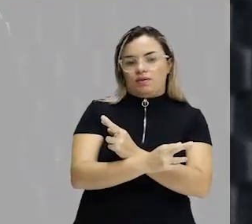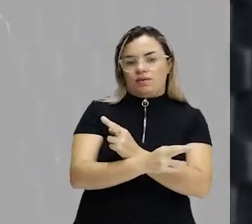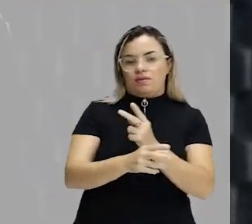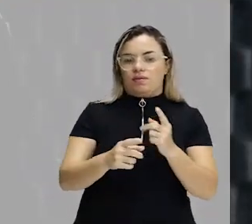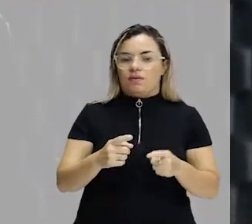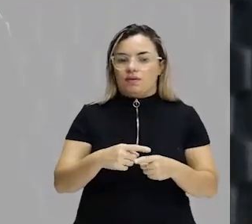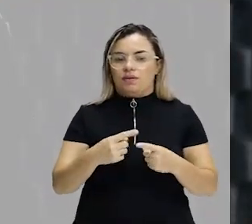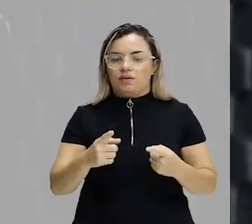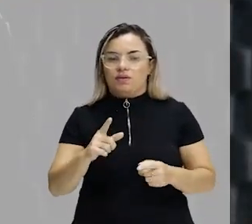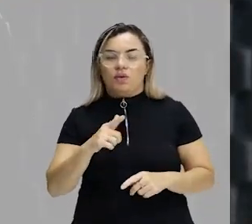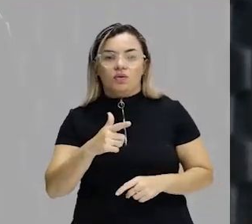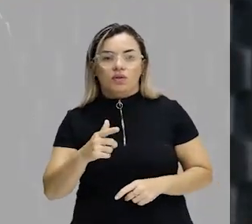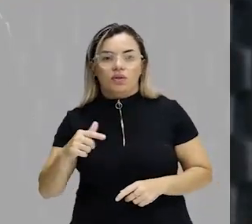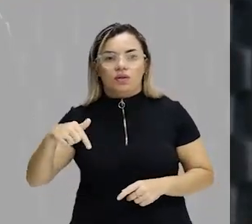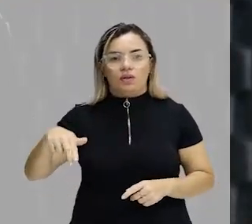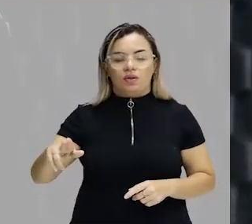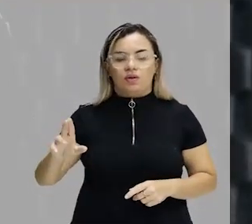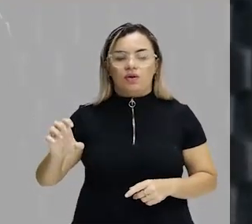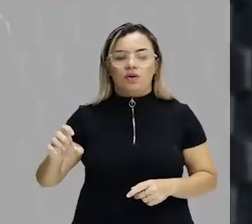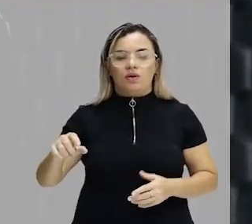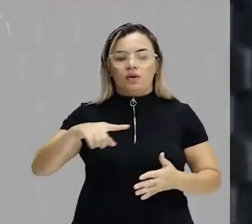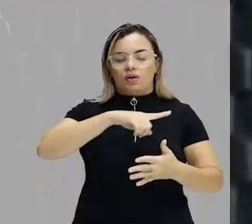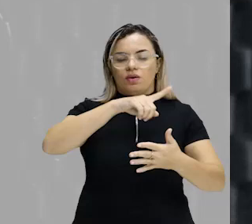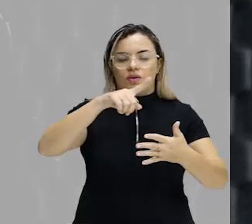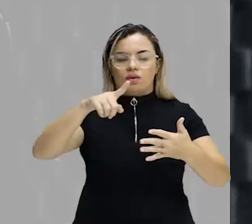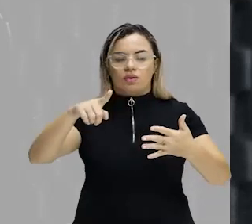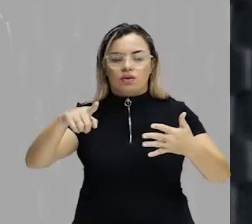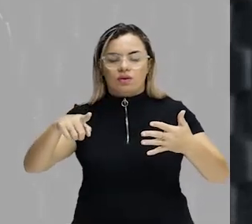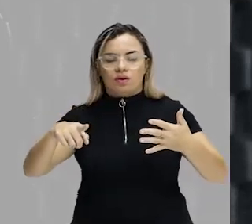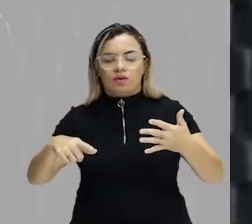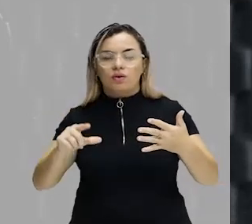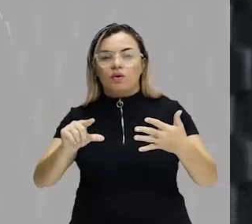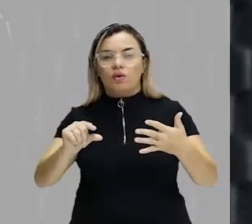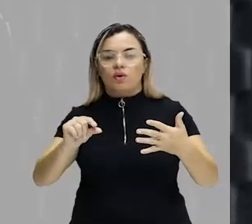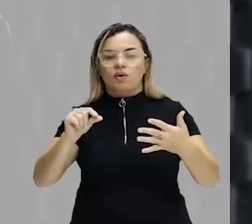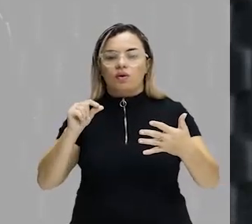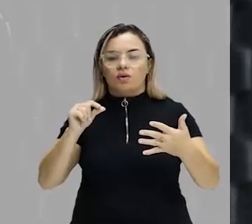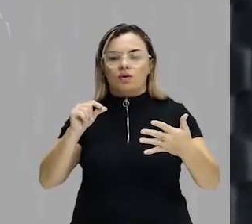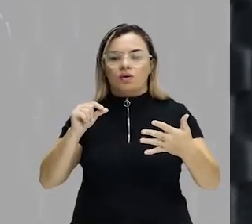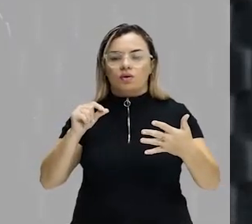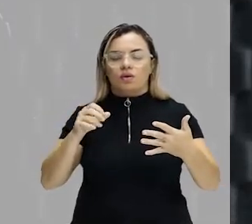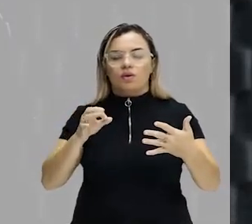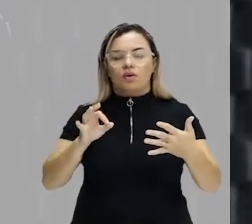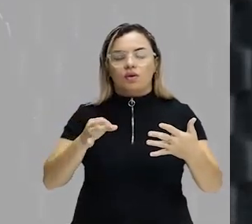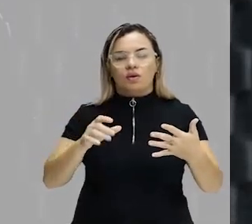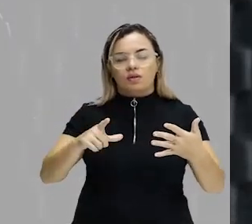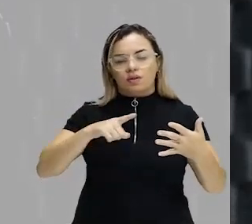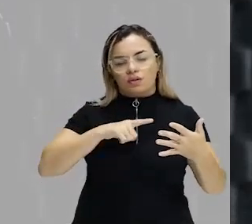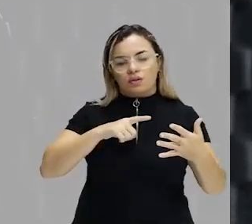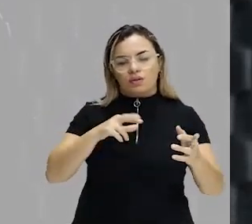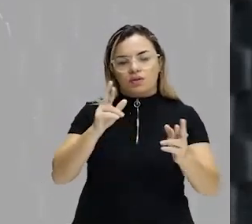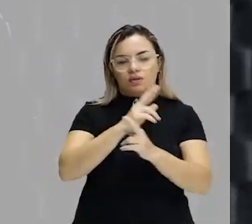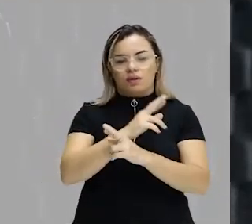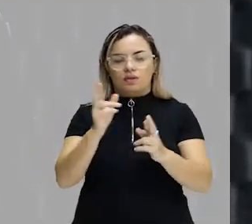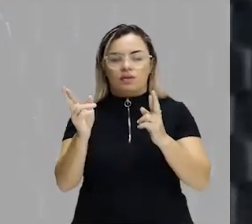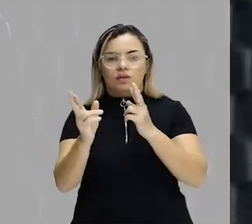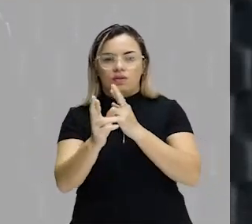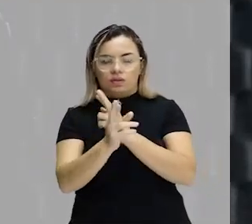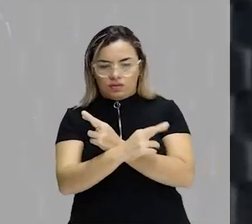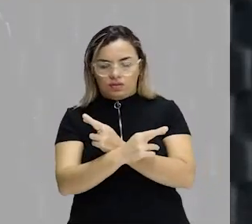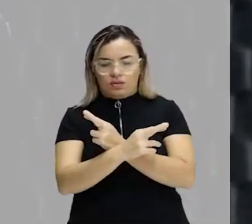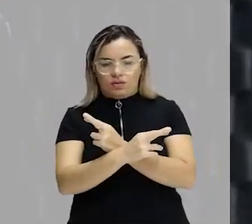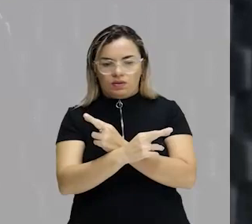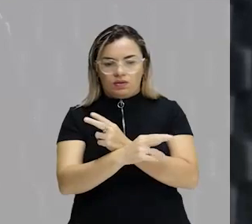certo? Qual é dessas alternativas onde existe uma relação de consequência entre